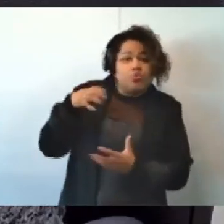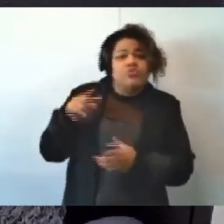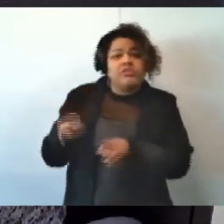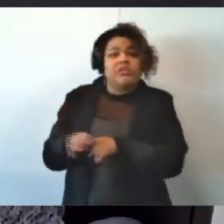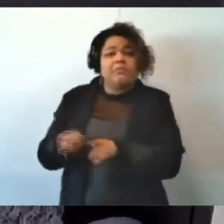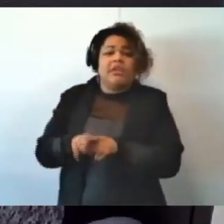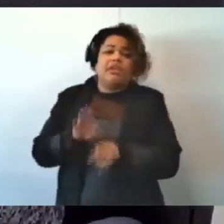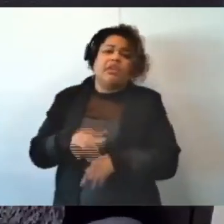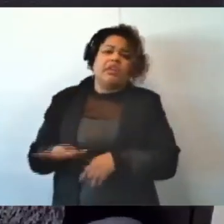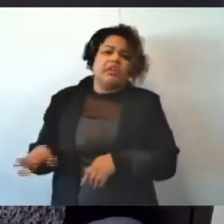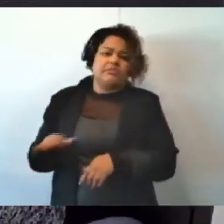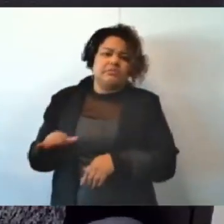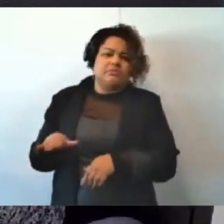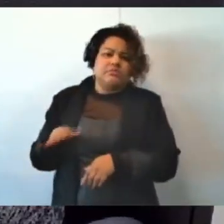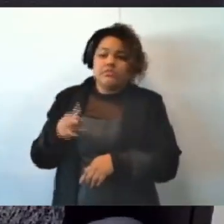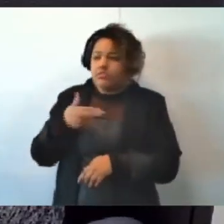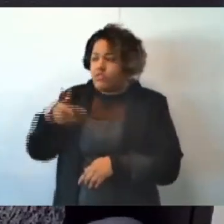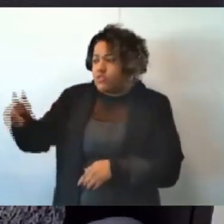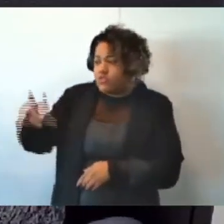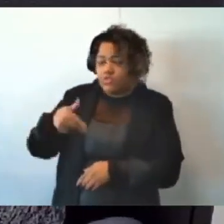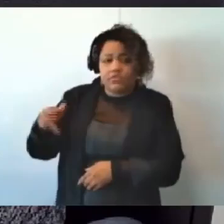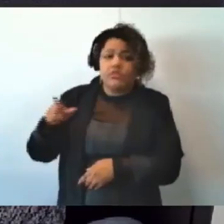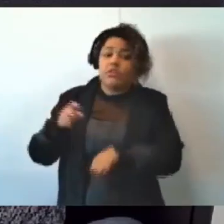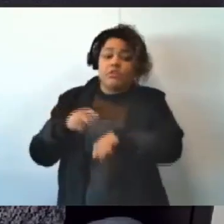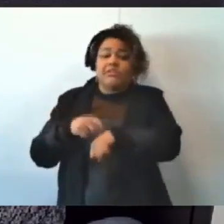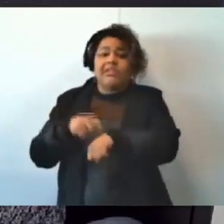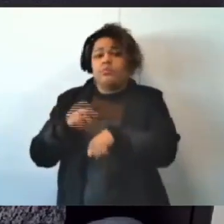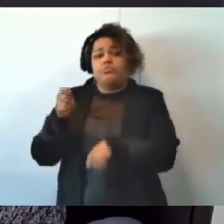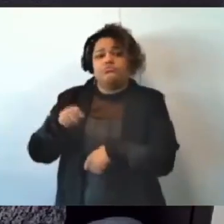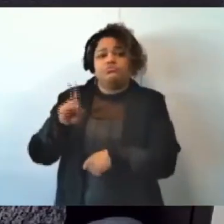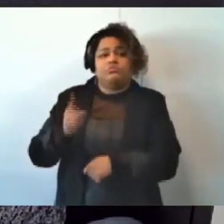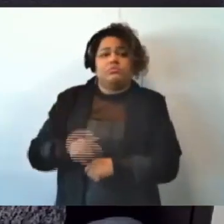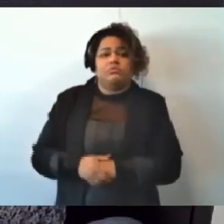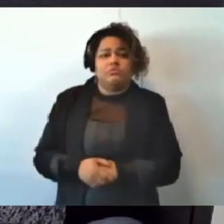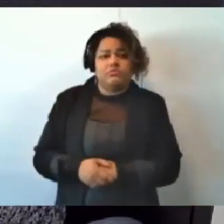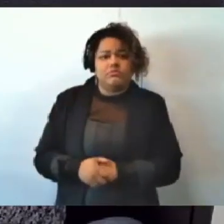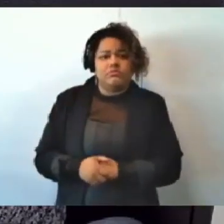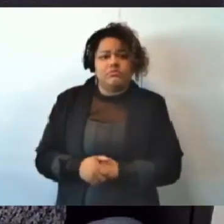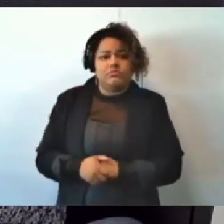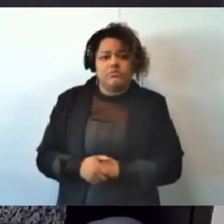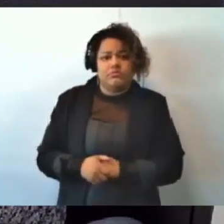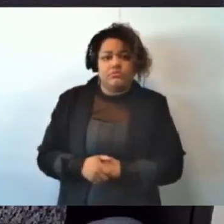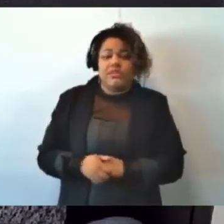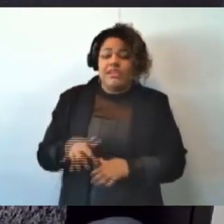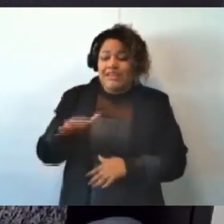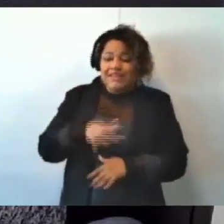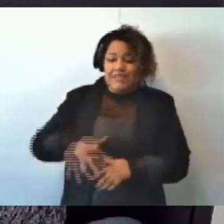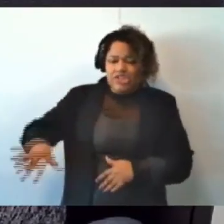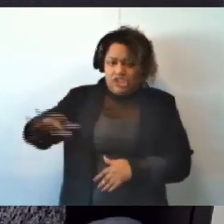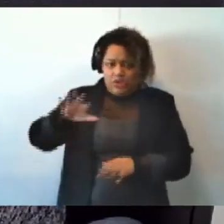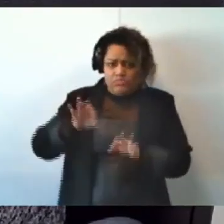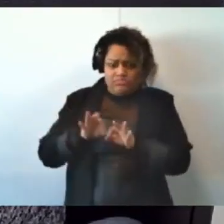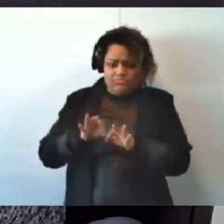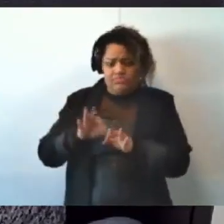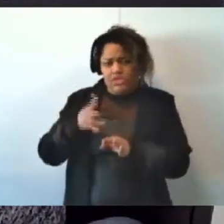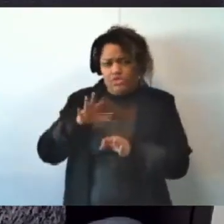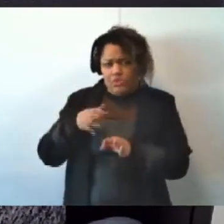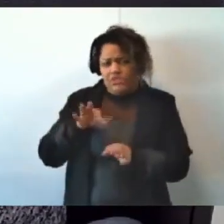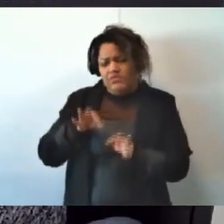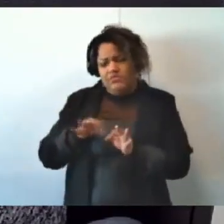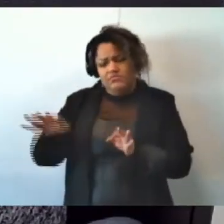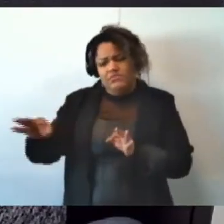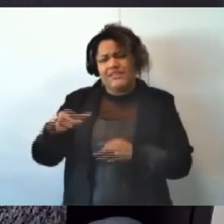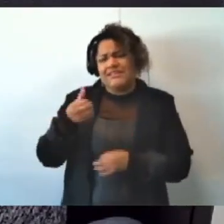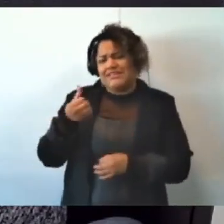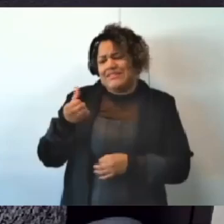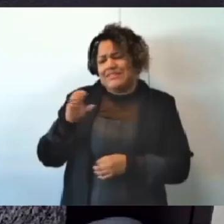coloquei, nesse entorno de pouco mais de 600 metros, nós temos mais de 12 instituições de